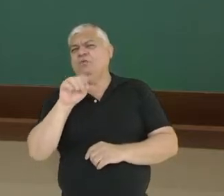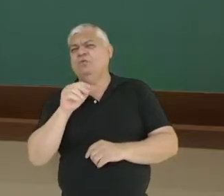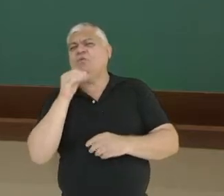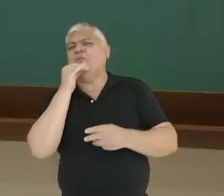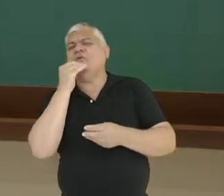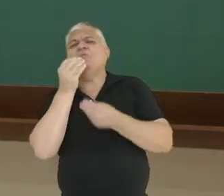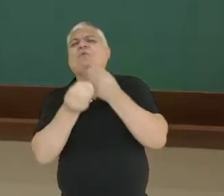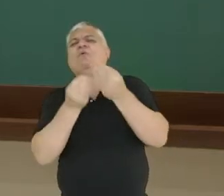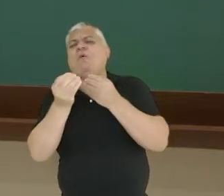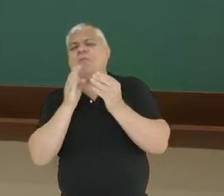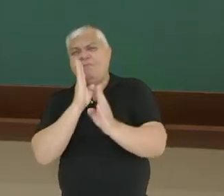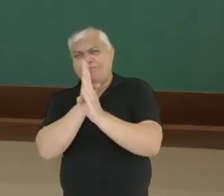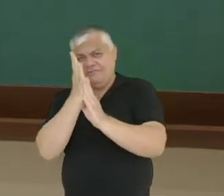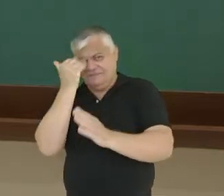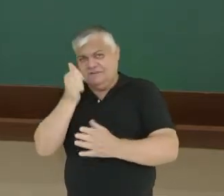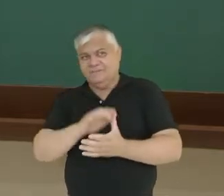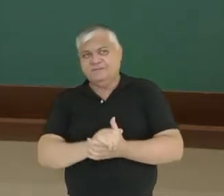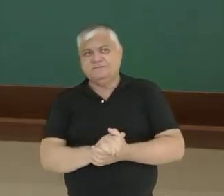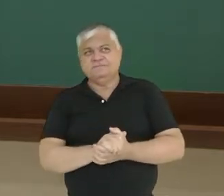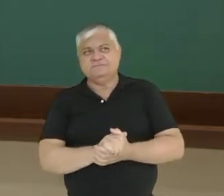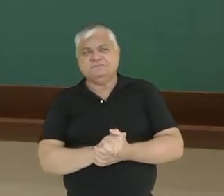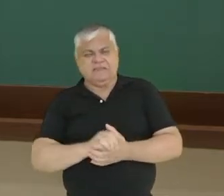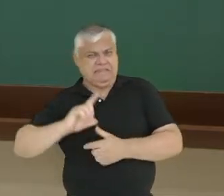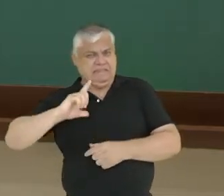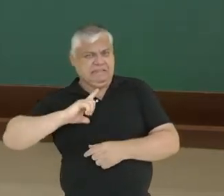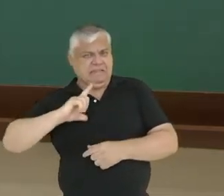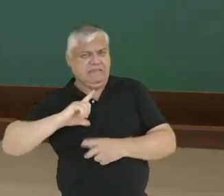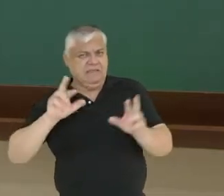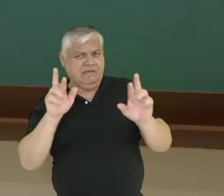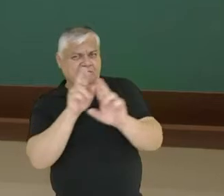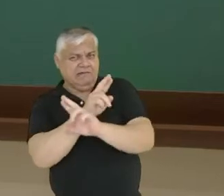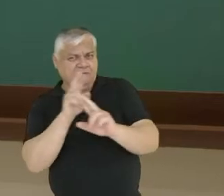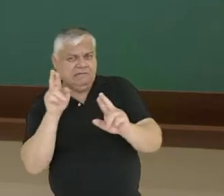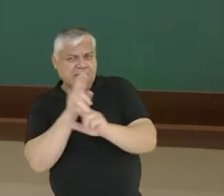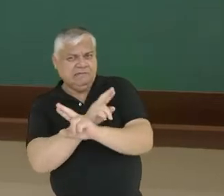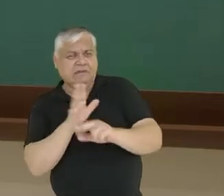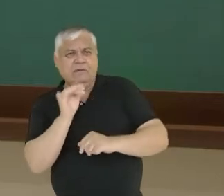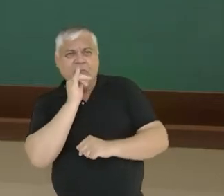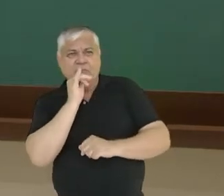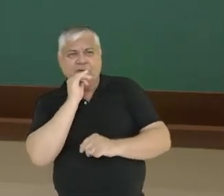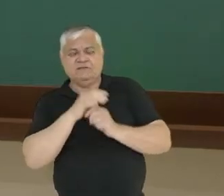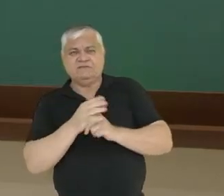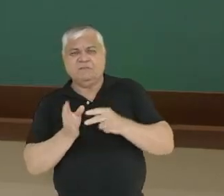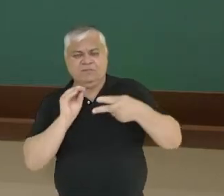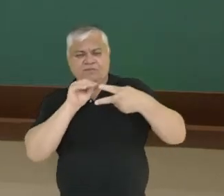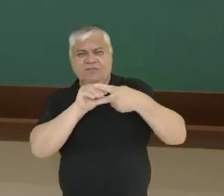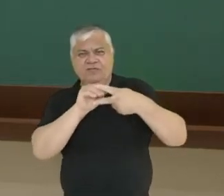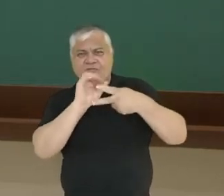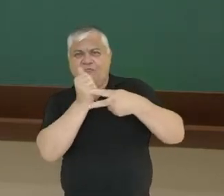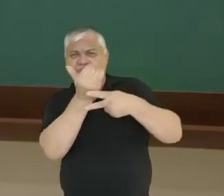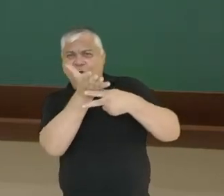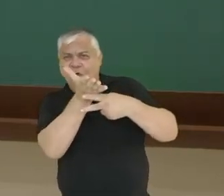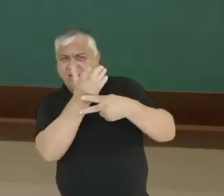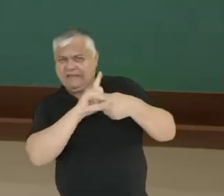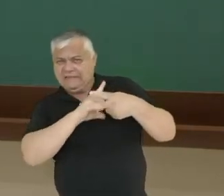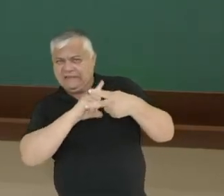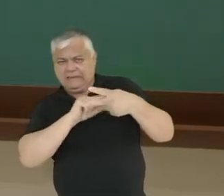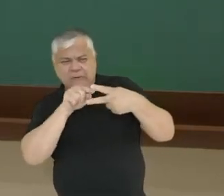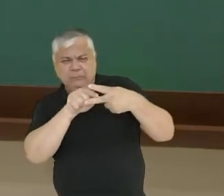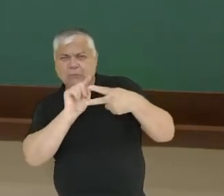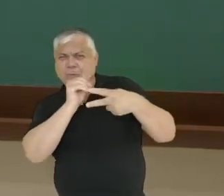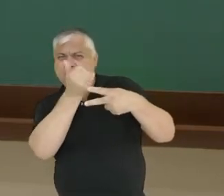de um polígono? Existe alguma relação entre o ângulo interno e o ângulo externo